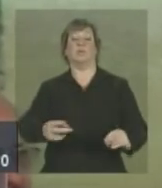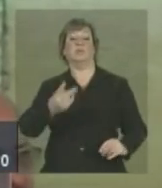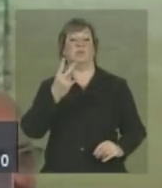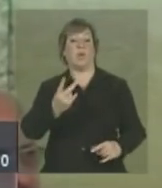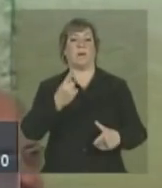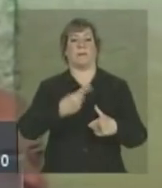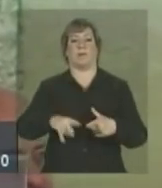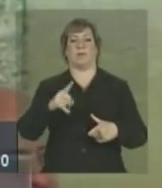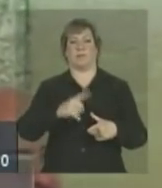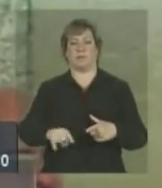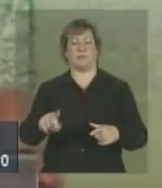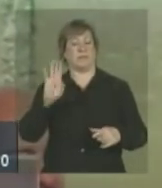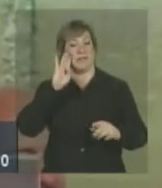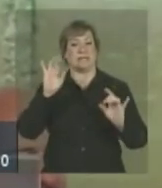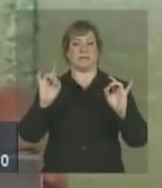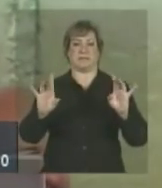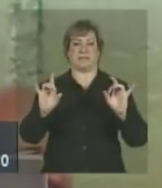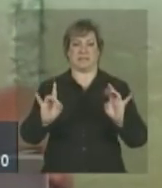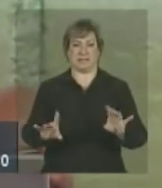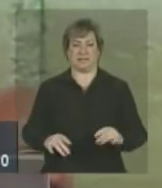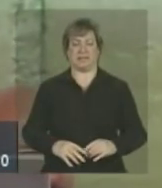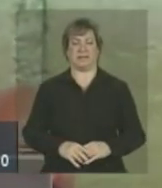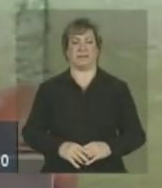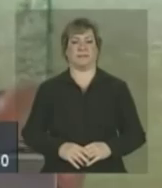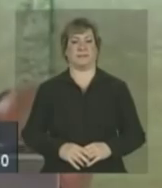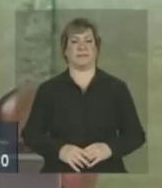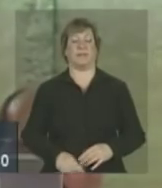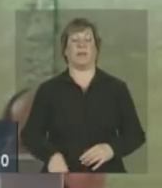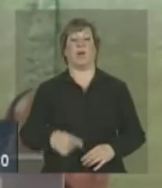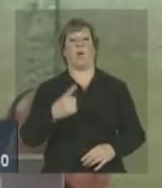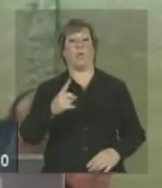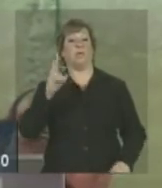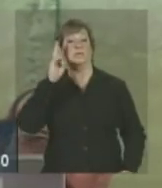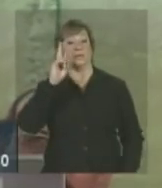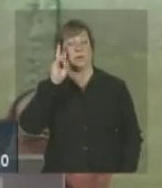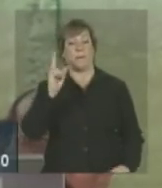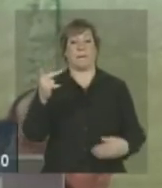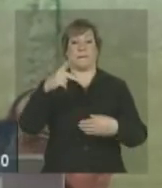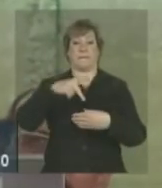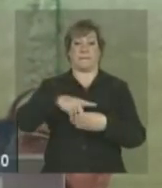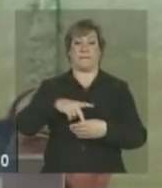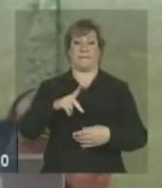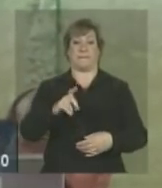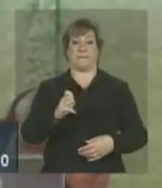problemas especiais. Um, que diz respeito ao petróleo.